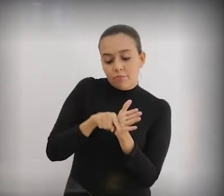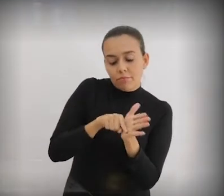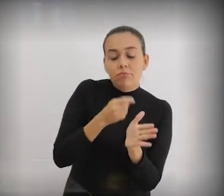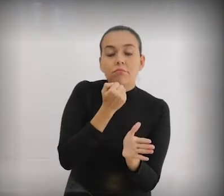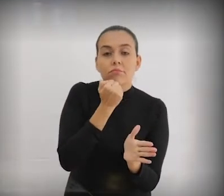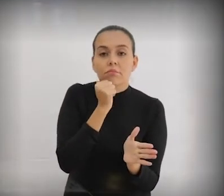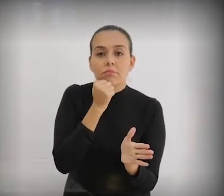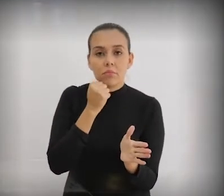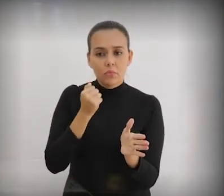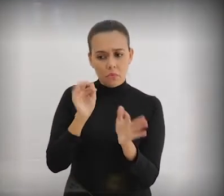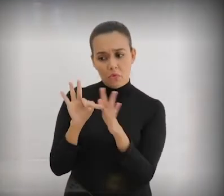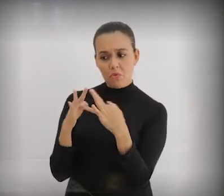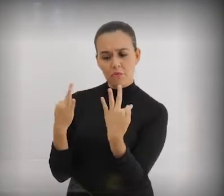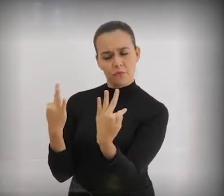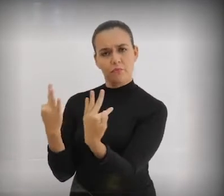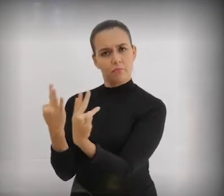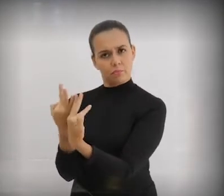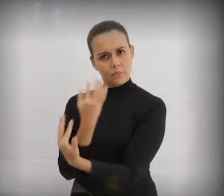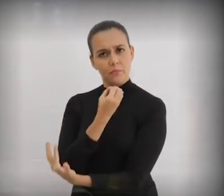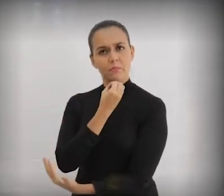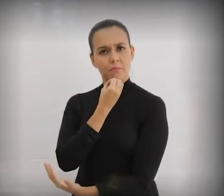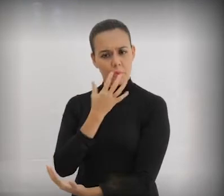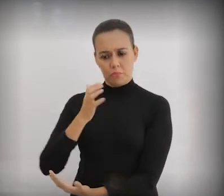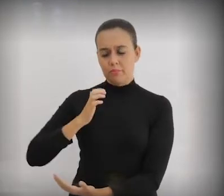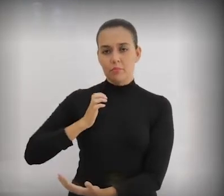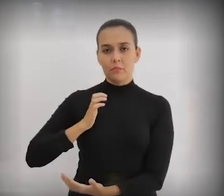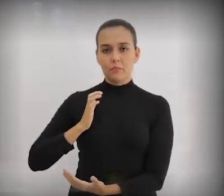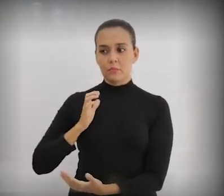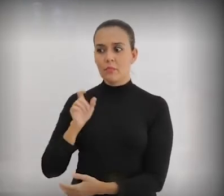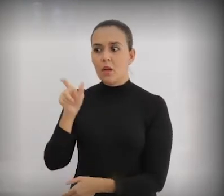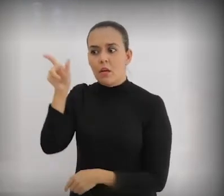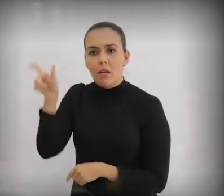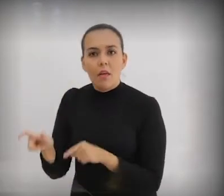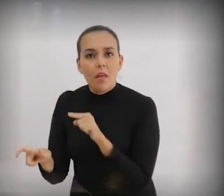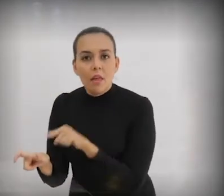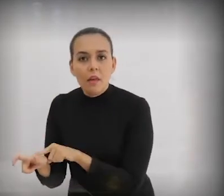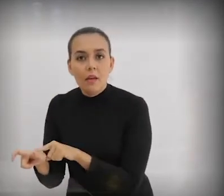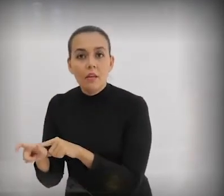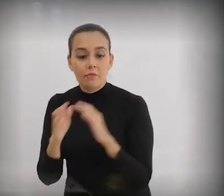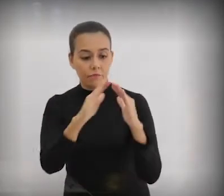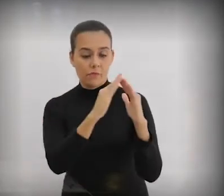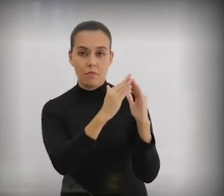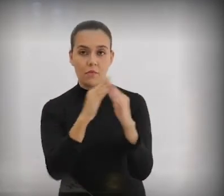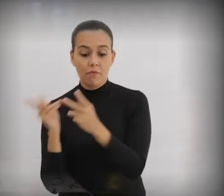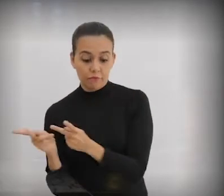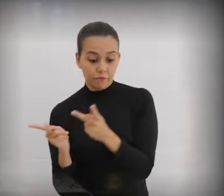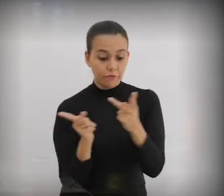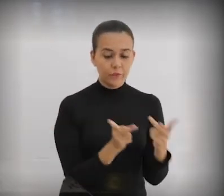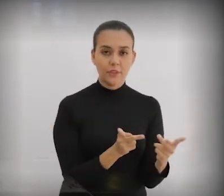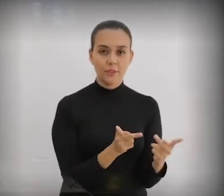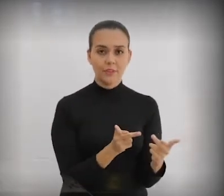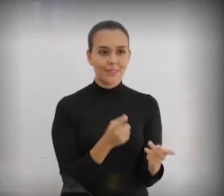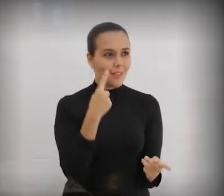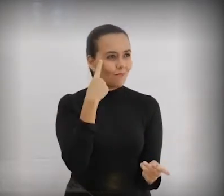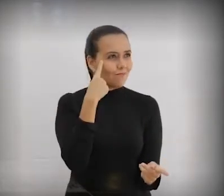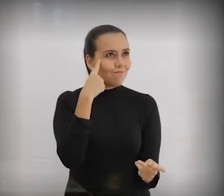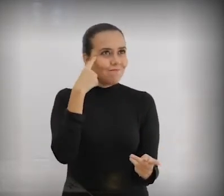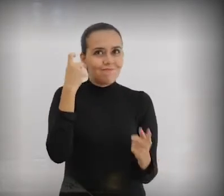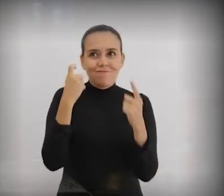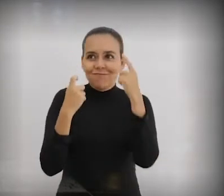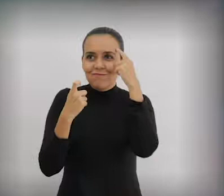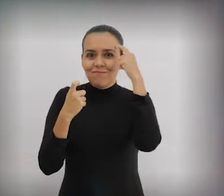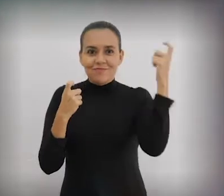família cultíssima tal. Ele vai lá para a favela, para os morros cariocas e inventa aquela forma. Inventa, por exemplo, aquela instalação